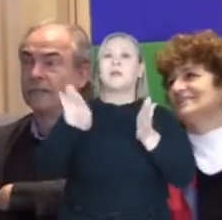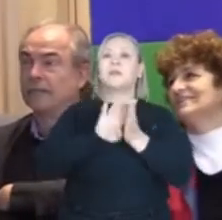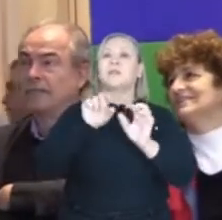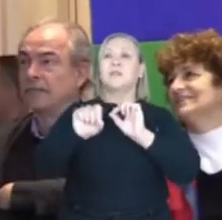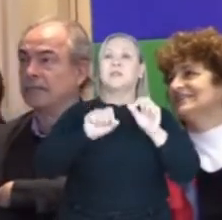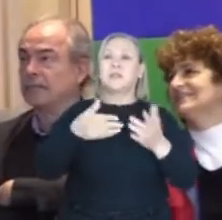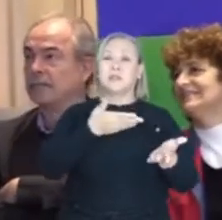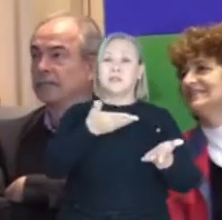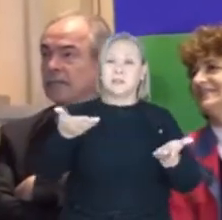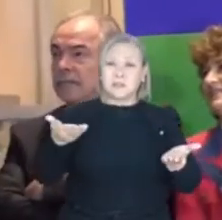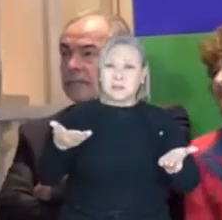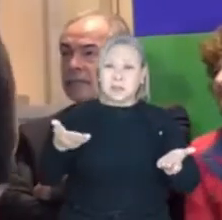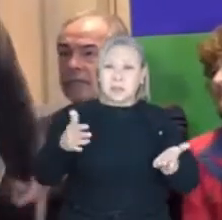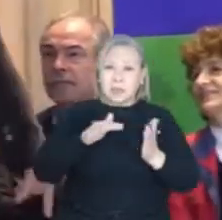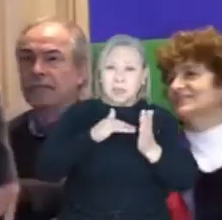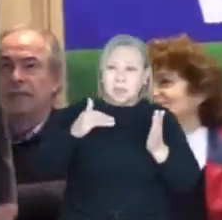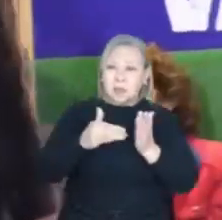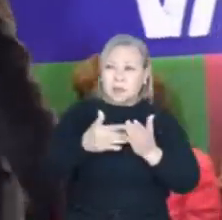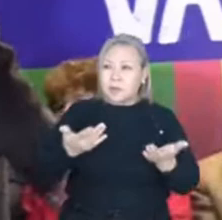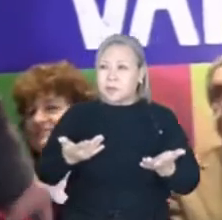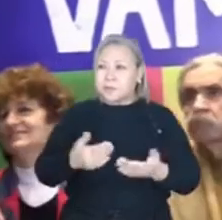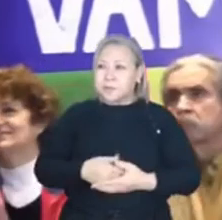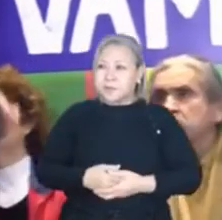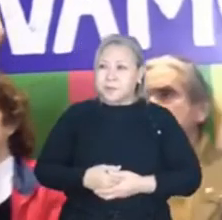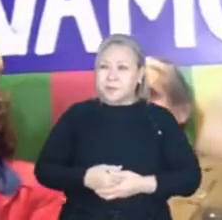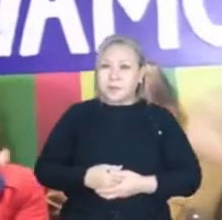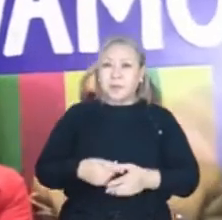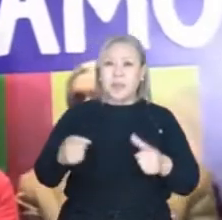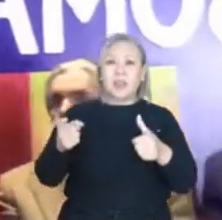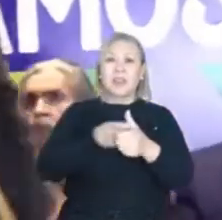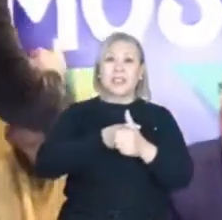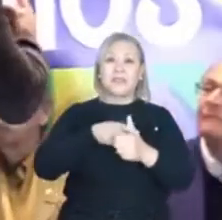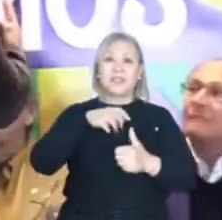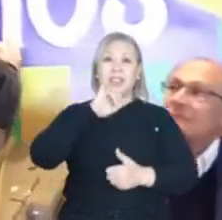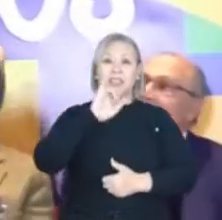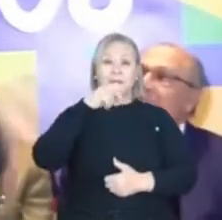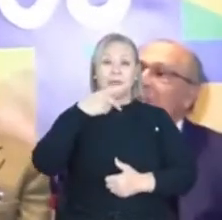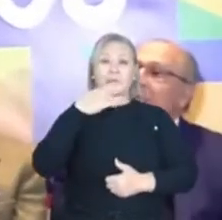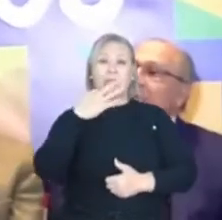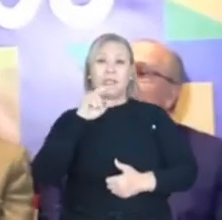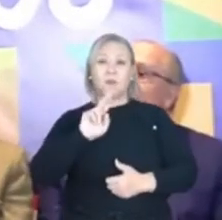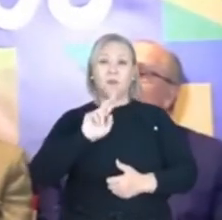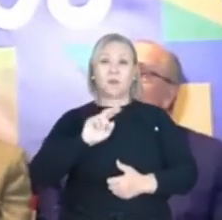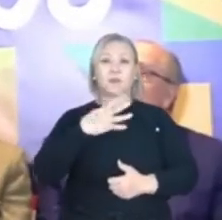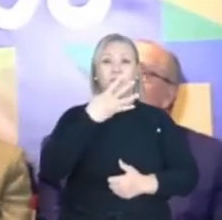com dúvidas. A Gleice estava comigo. Eles estavam com uma dívida de IPTU de 400 mil